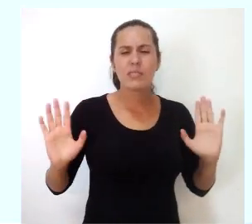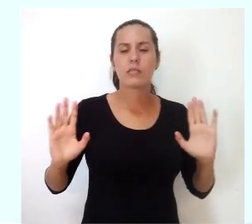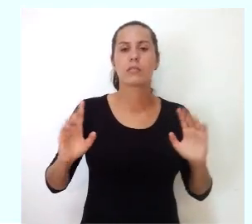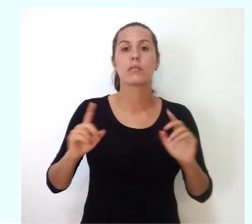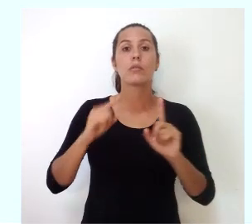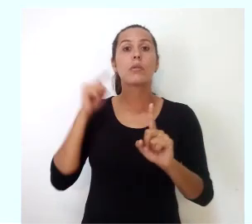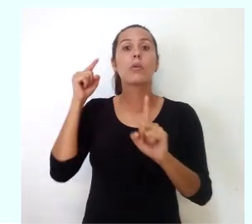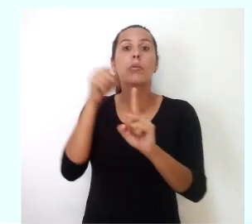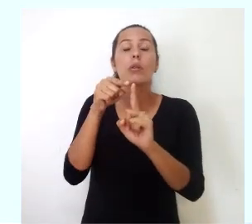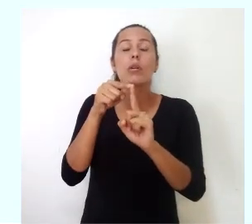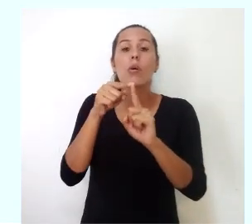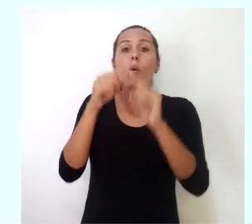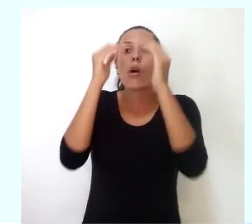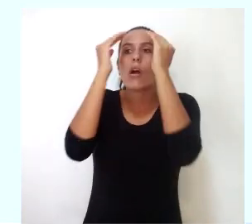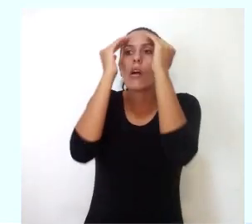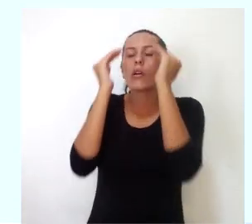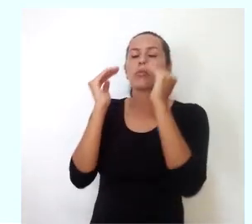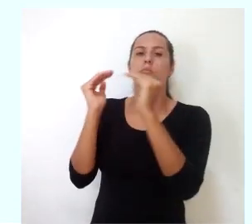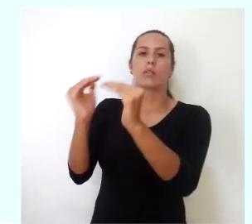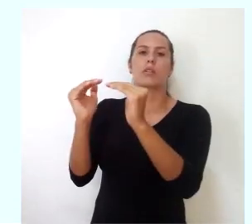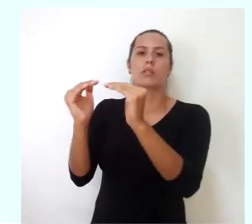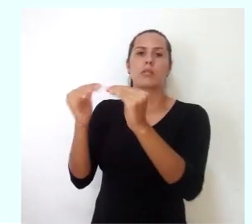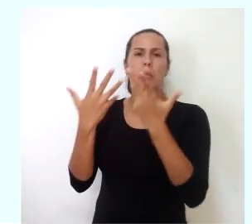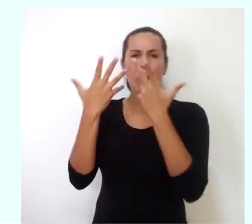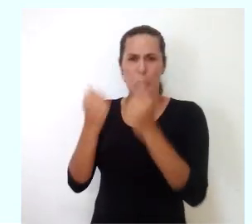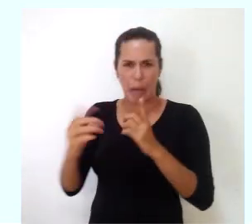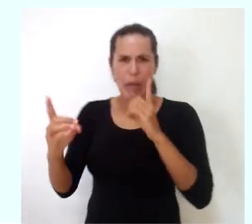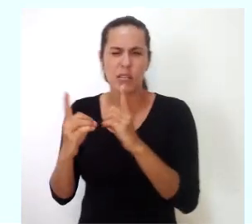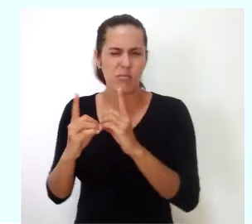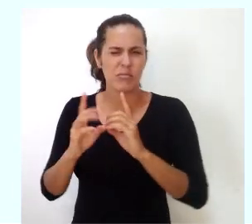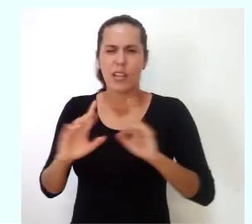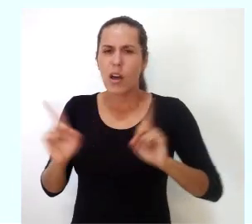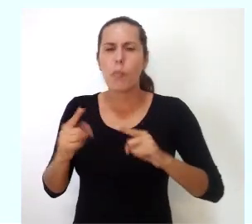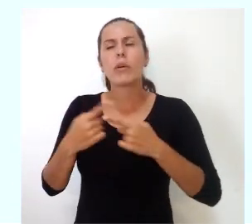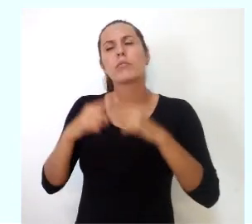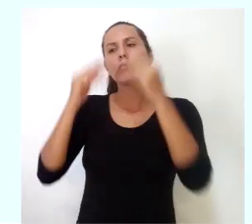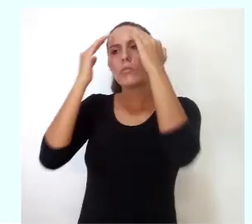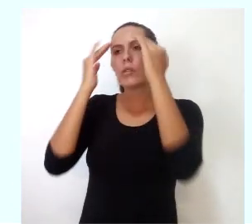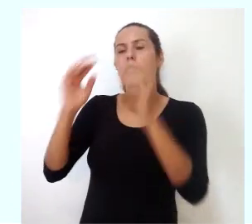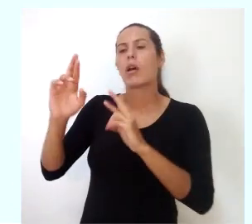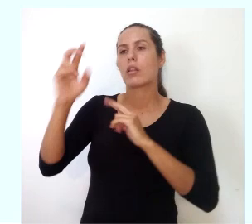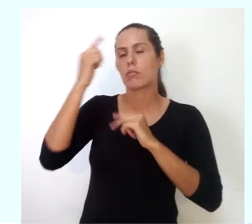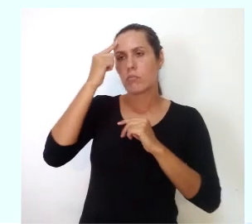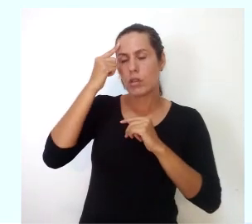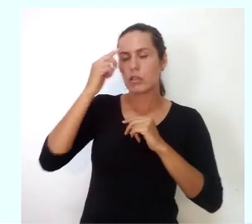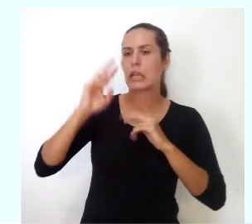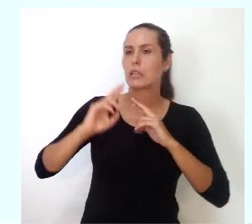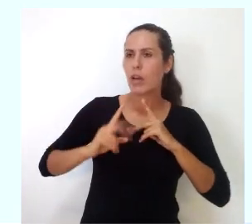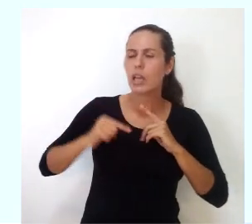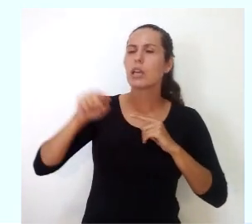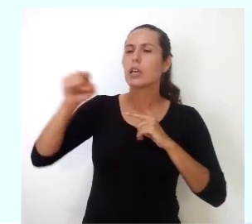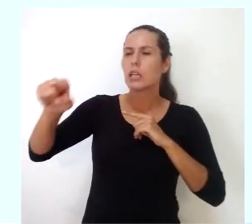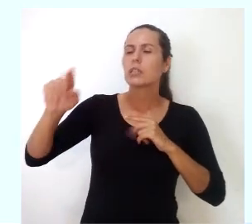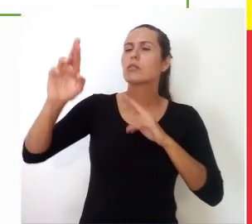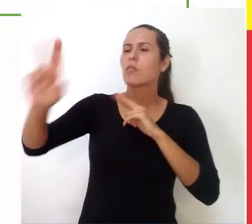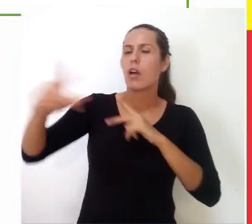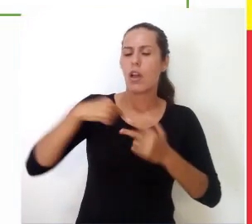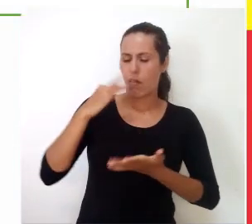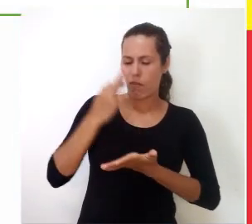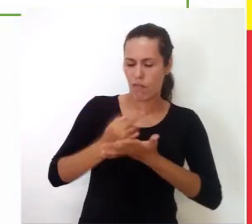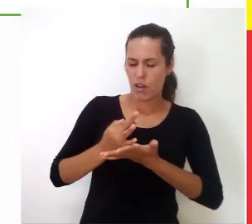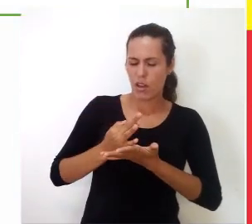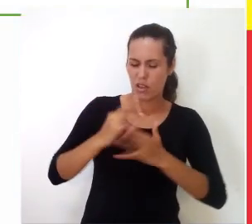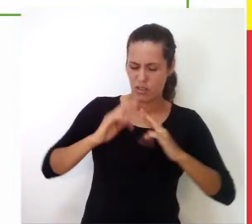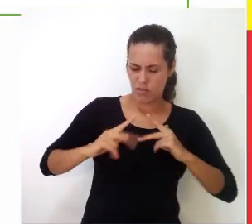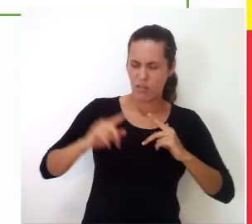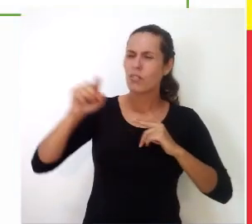respeito. Respeito, certo? Respeito a essa pluralidade de pensamento. Mais uma vez, na tela, eu